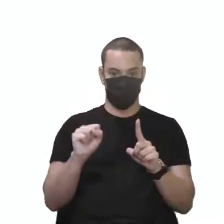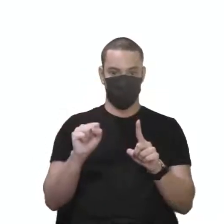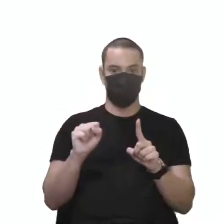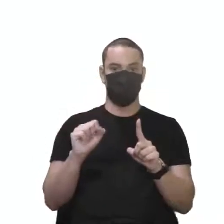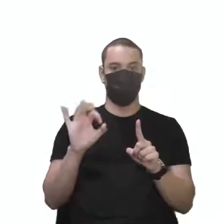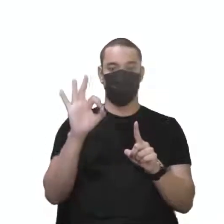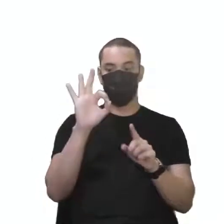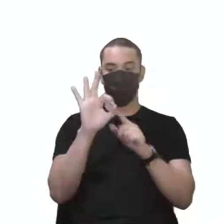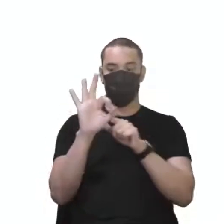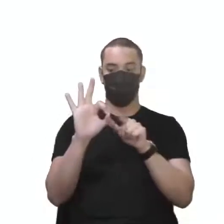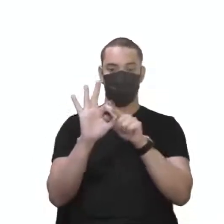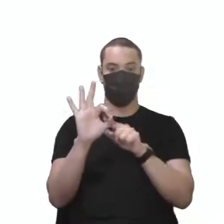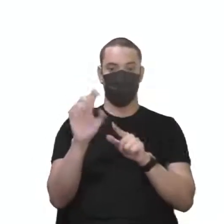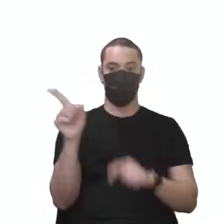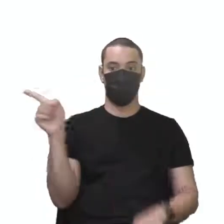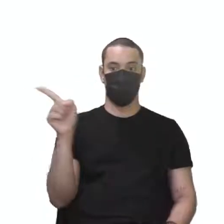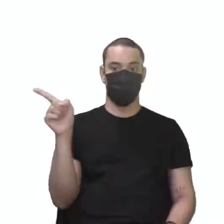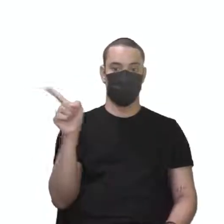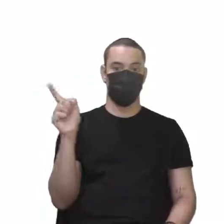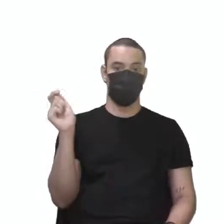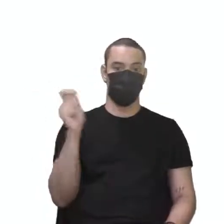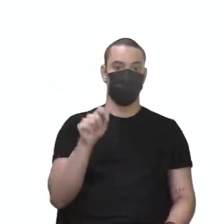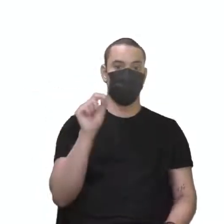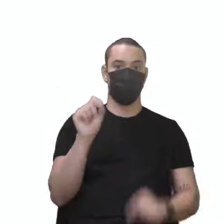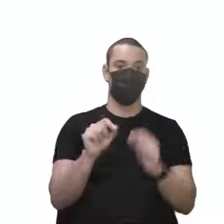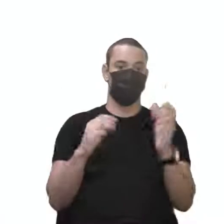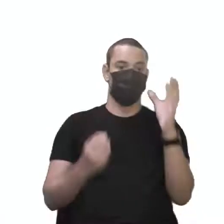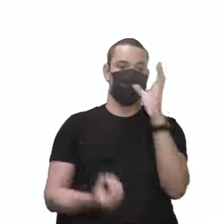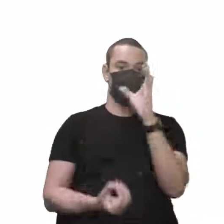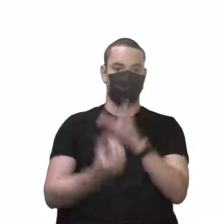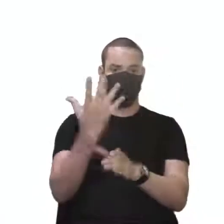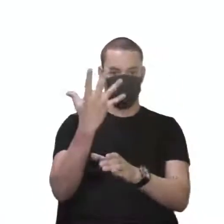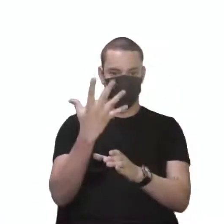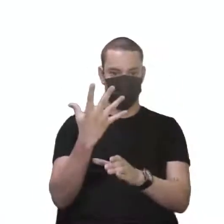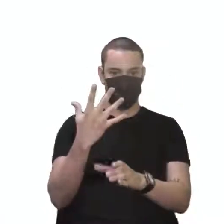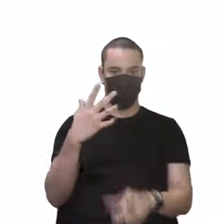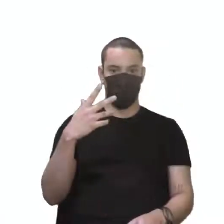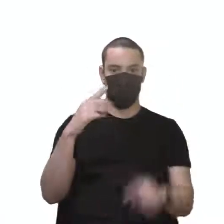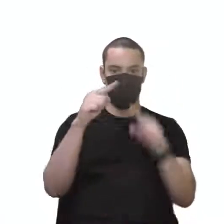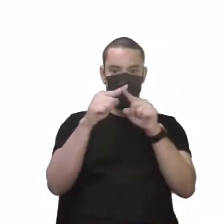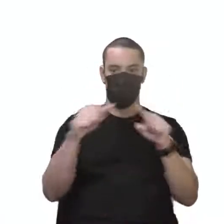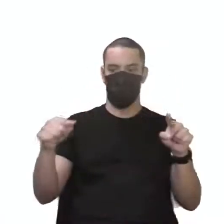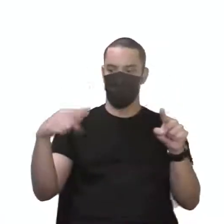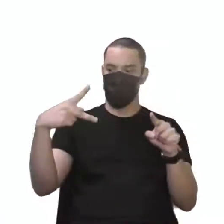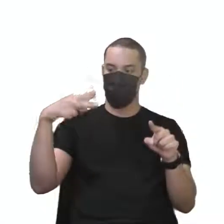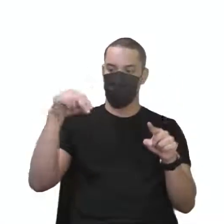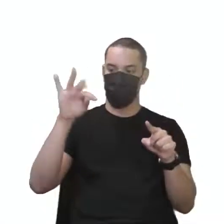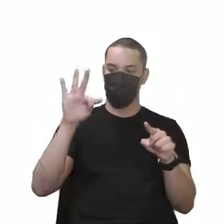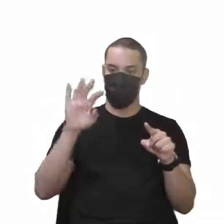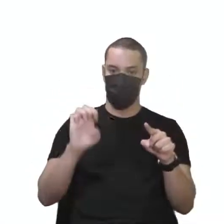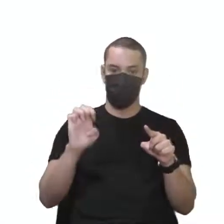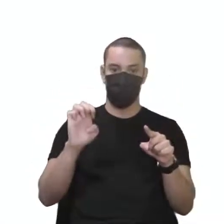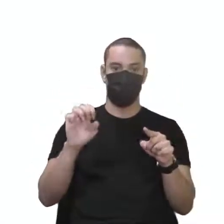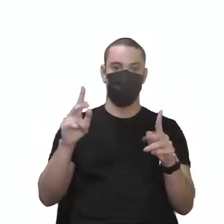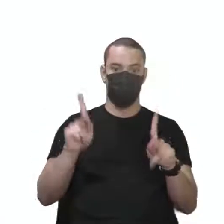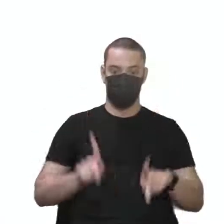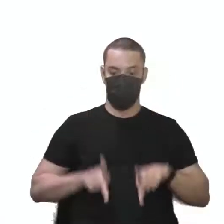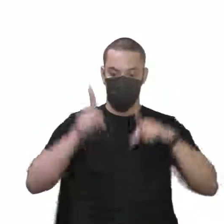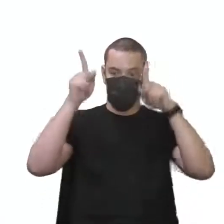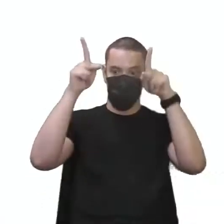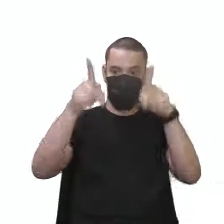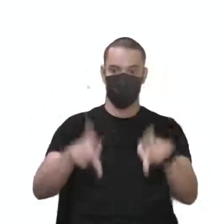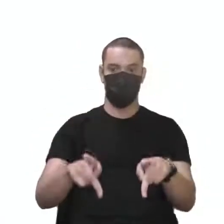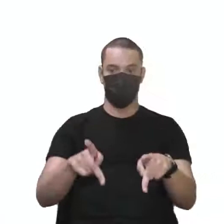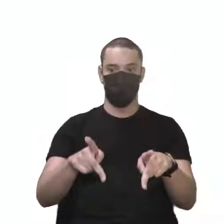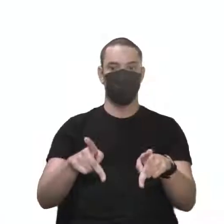no meio, vocês conseguem visualizar que elas vão formar uma ponte. E nessa ponte, o que